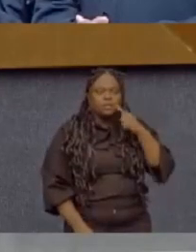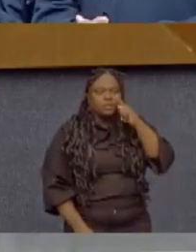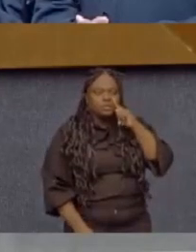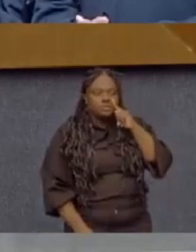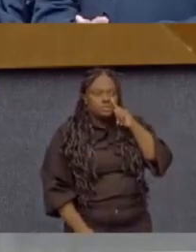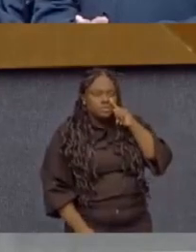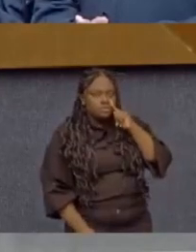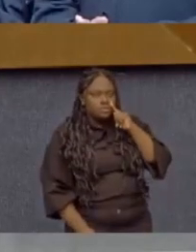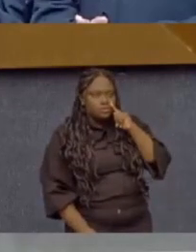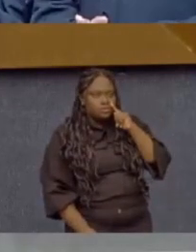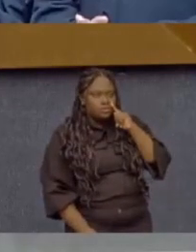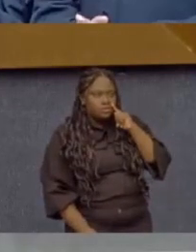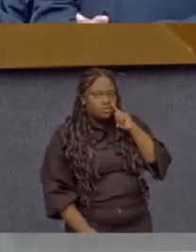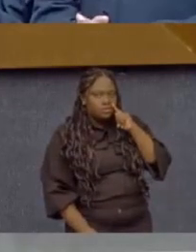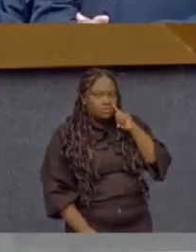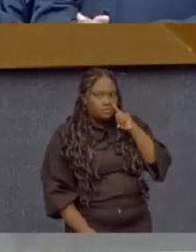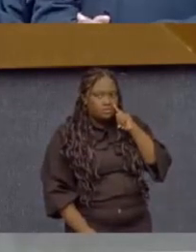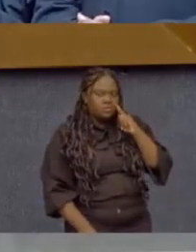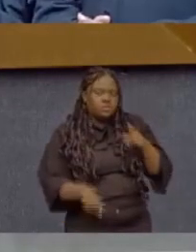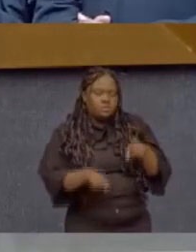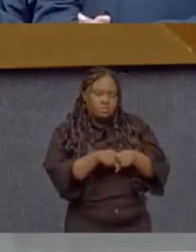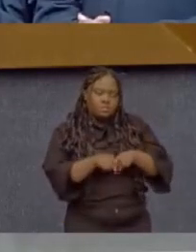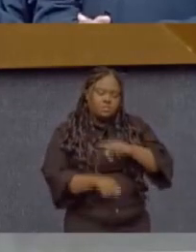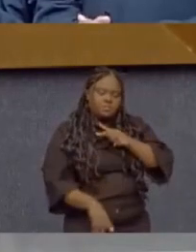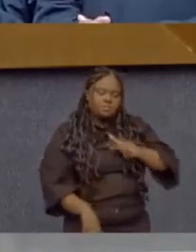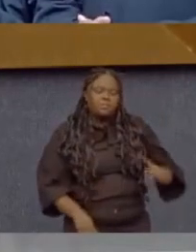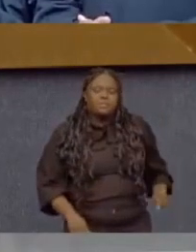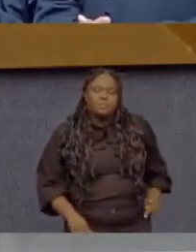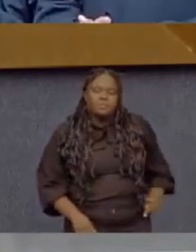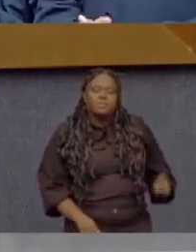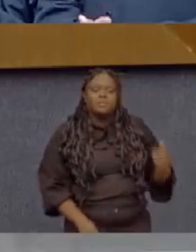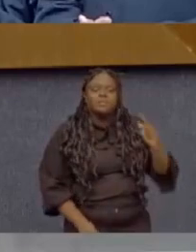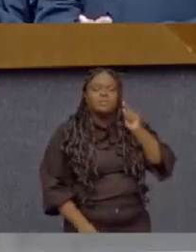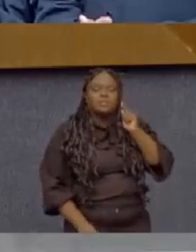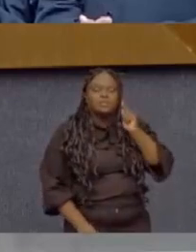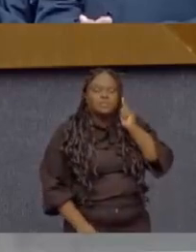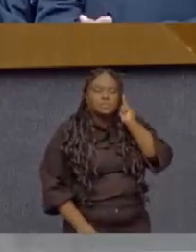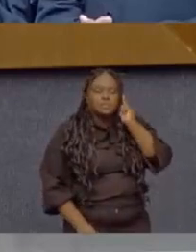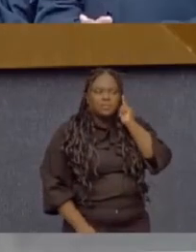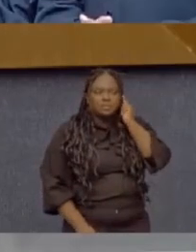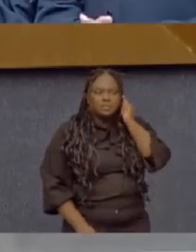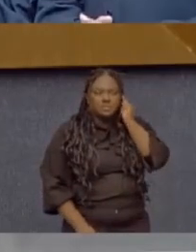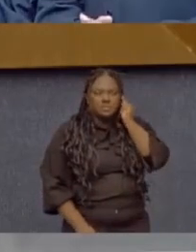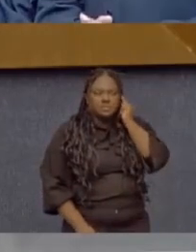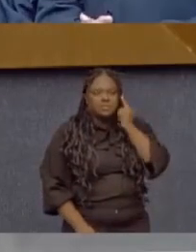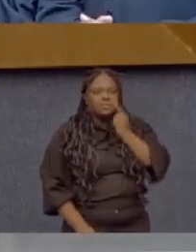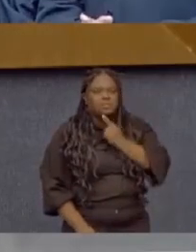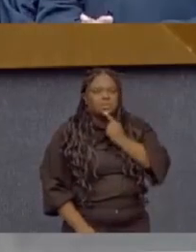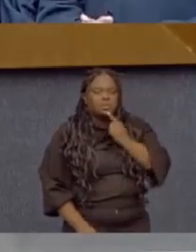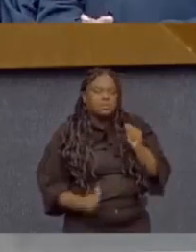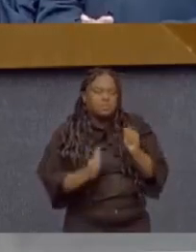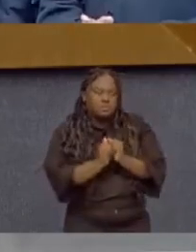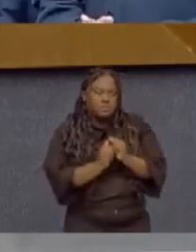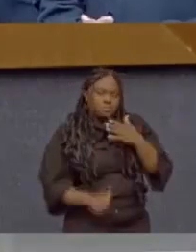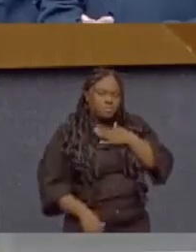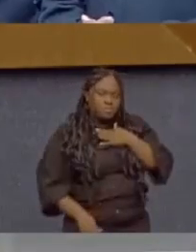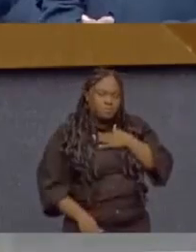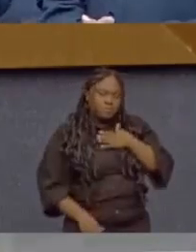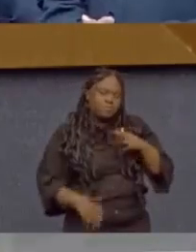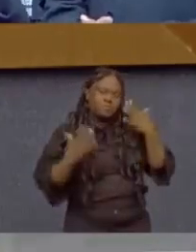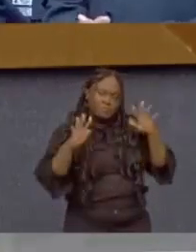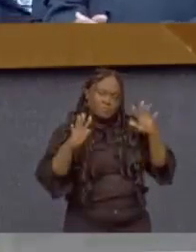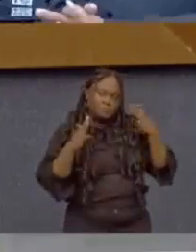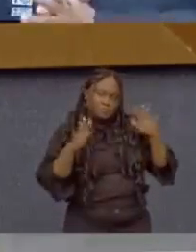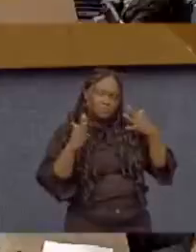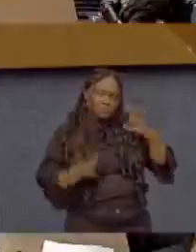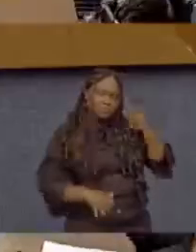Gilson Guimarães, e presidente Gabriel de Souza Azevedo assina junto comigo. Um aplauso